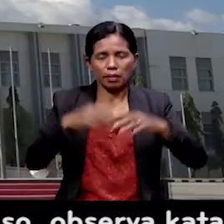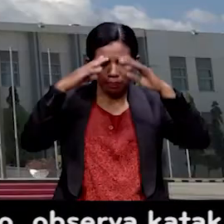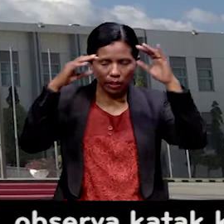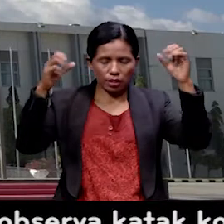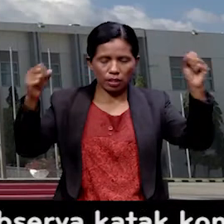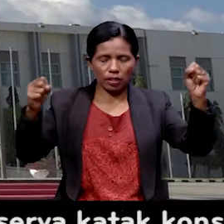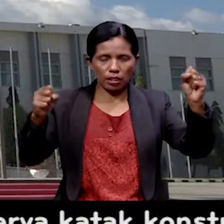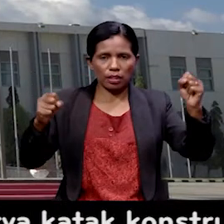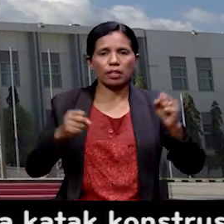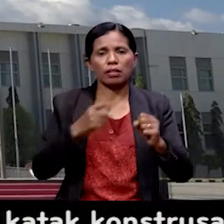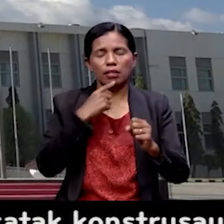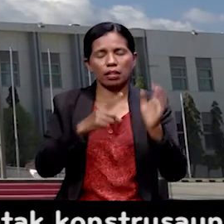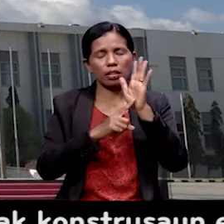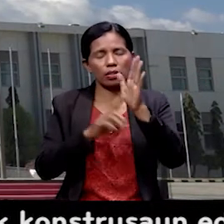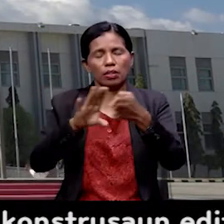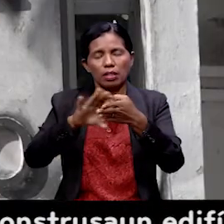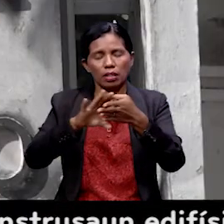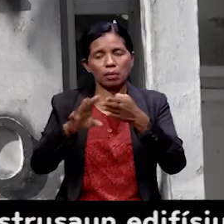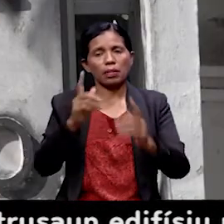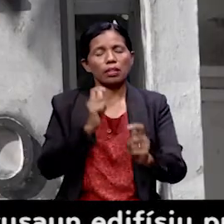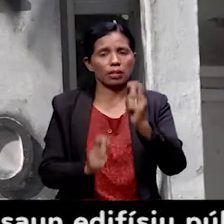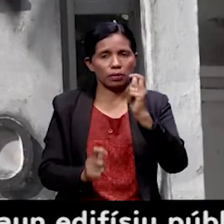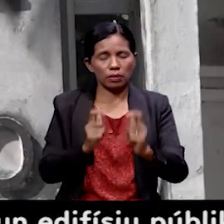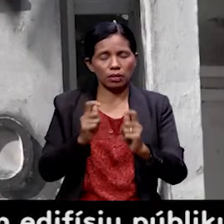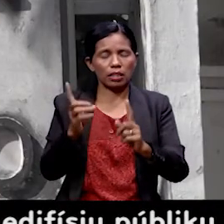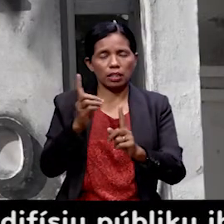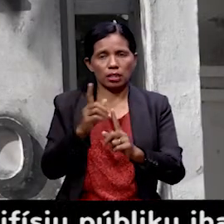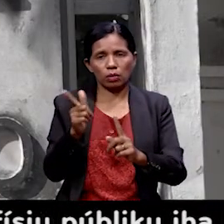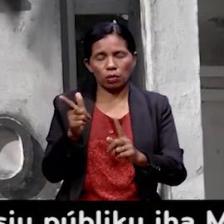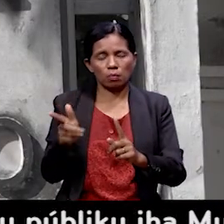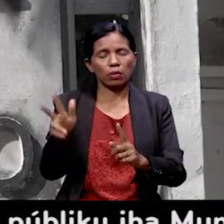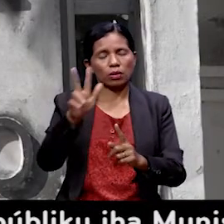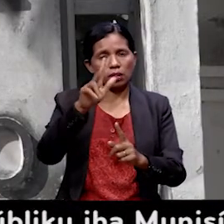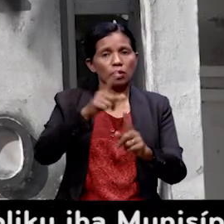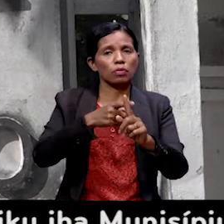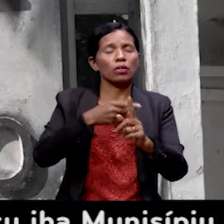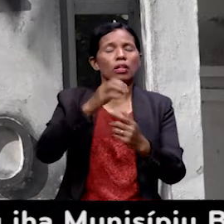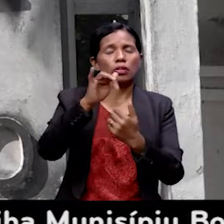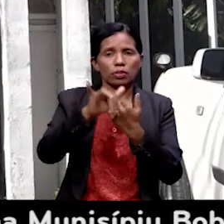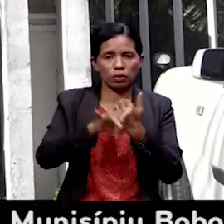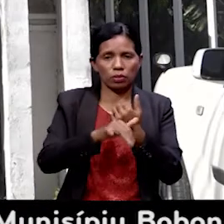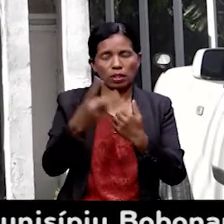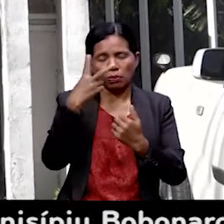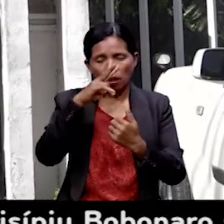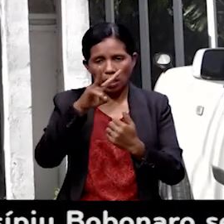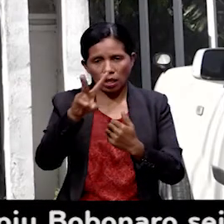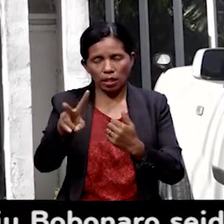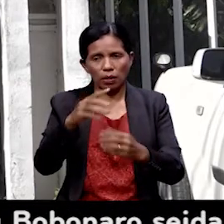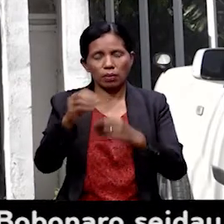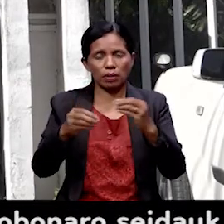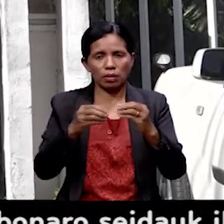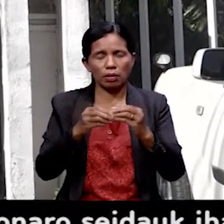Republika hato pedido ba Tribunal Recurso i haloron ruanul resintolu fulan zuilu atu halo fiskalizasaun preventiva